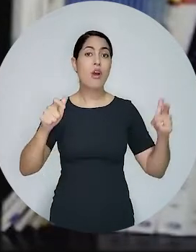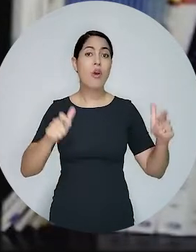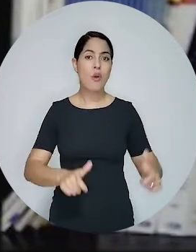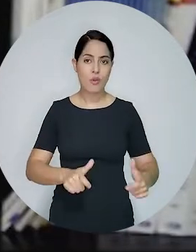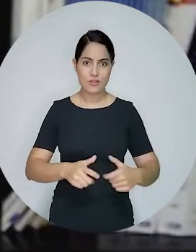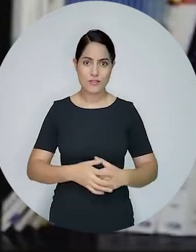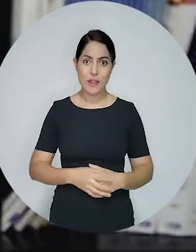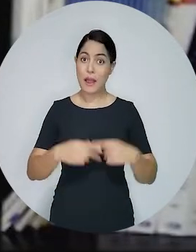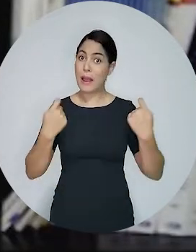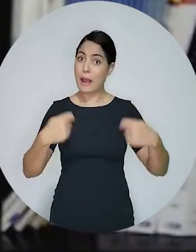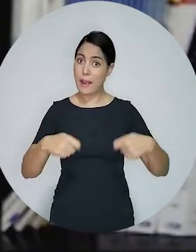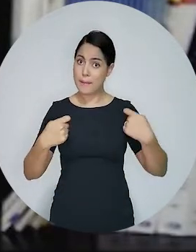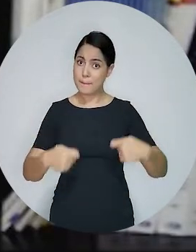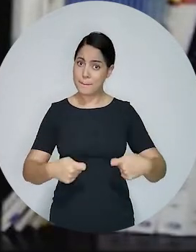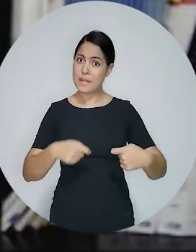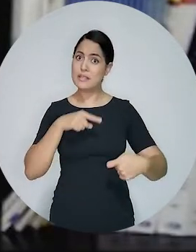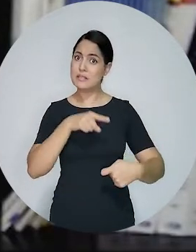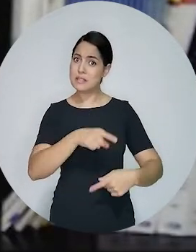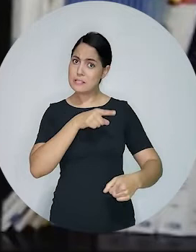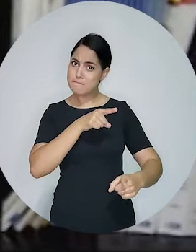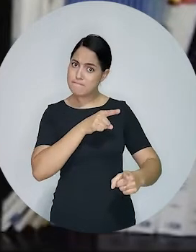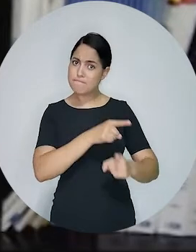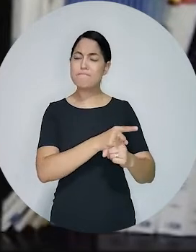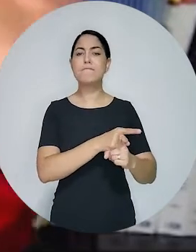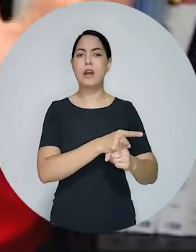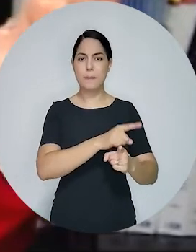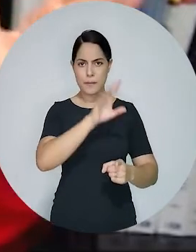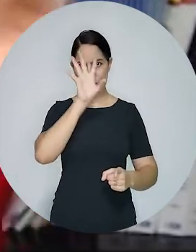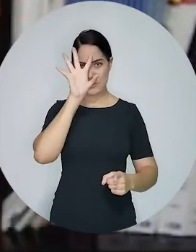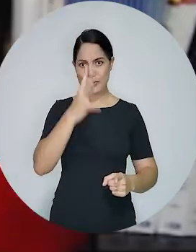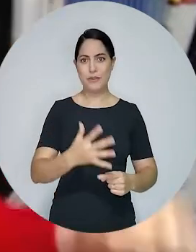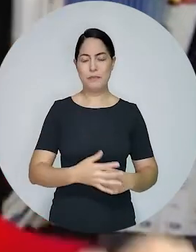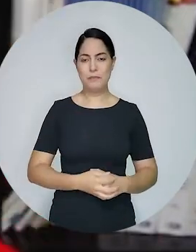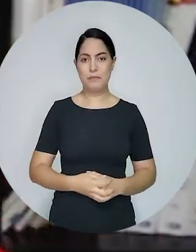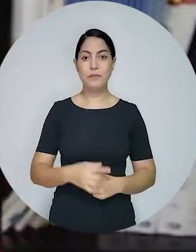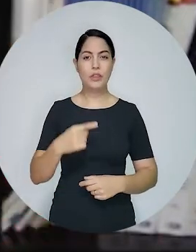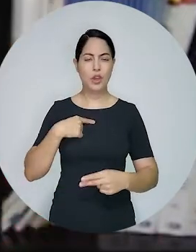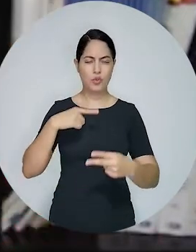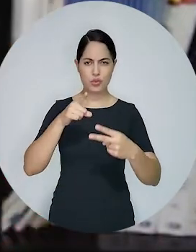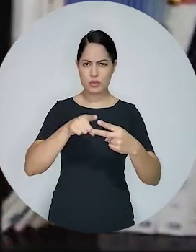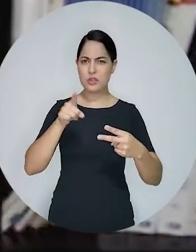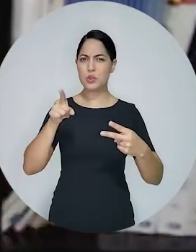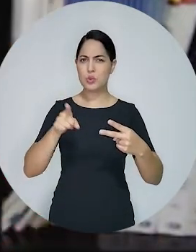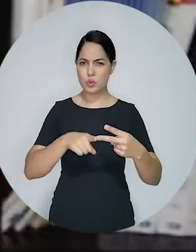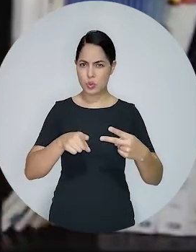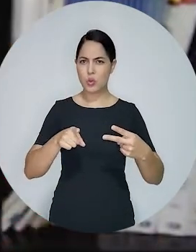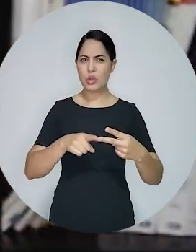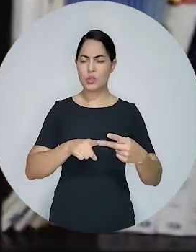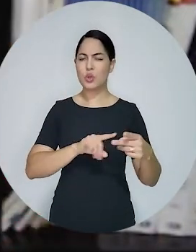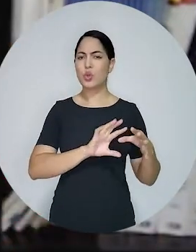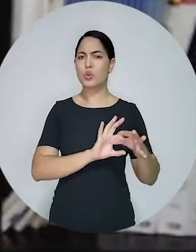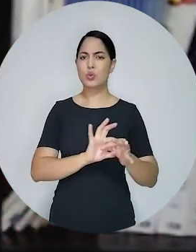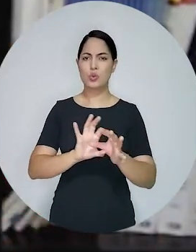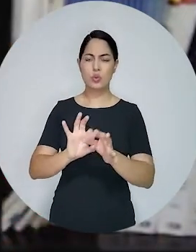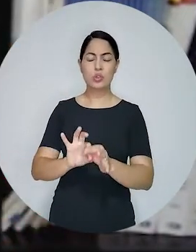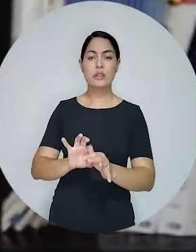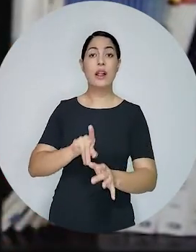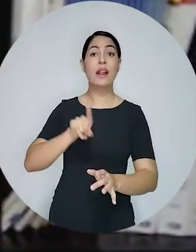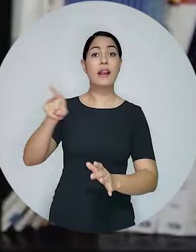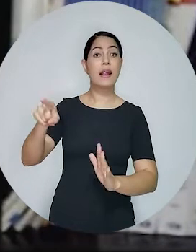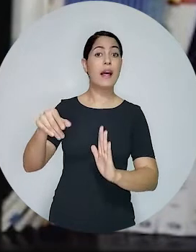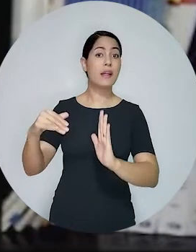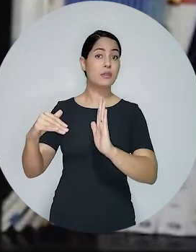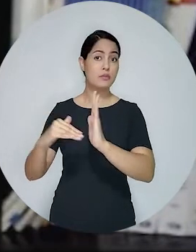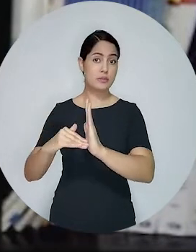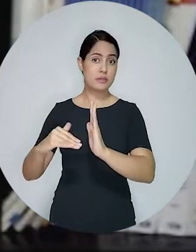vou sugerir apenas 3 medidas, 2 delas dirigidas ao Senado